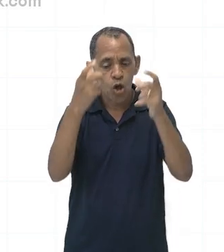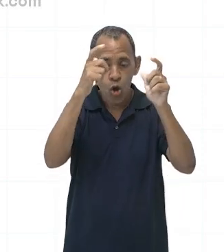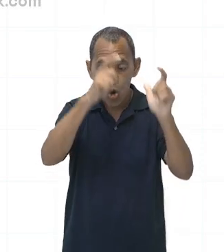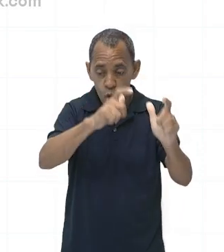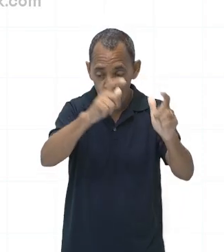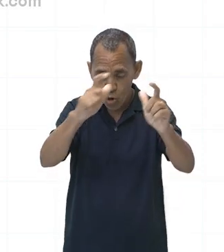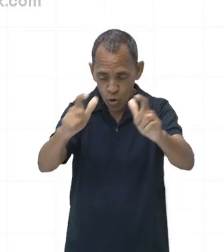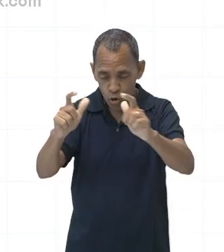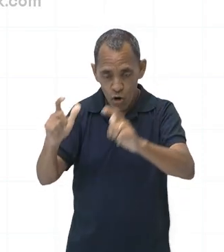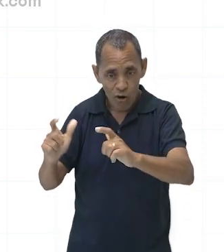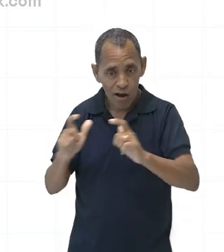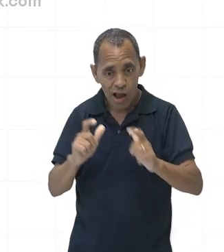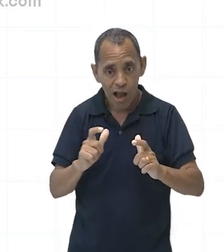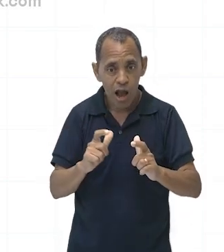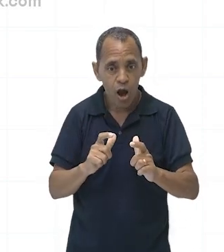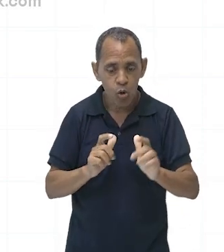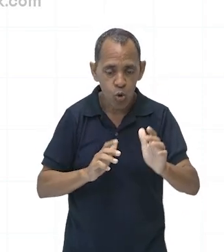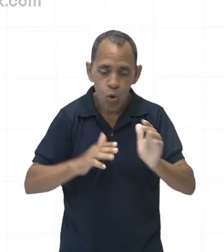espaço-temporal.